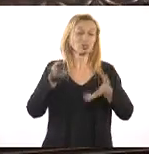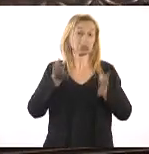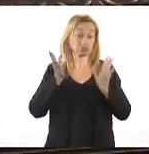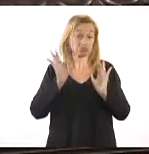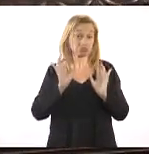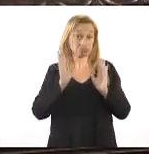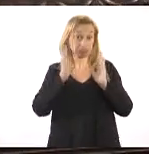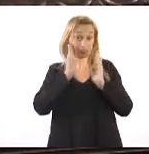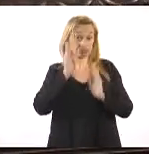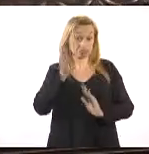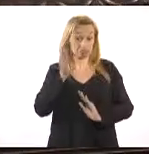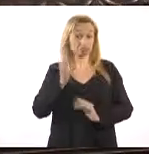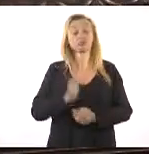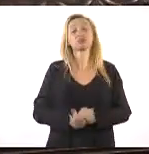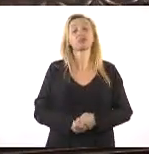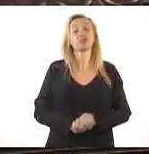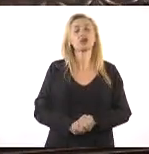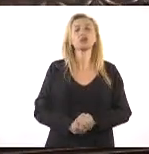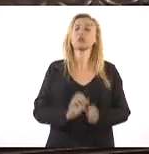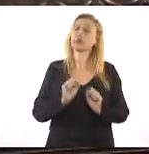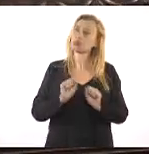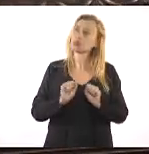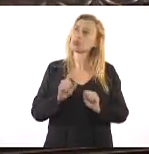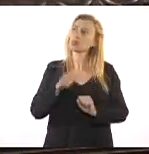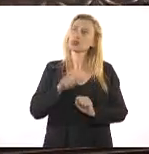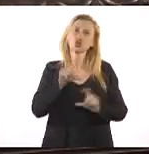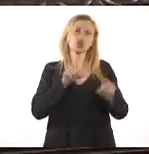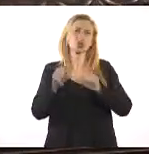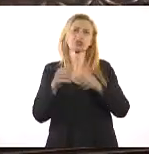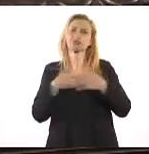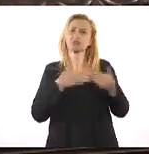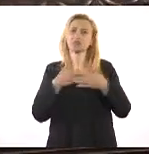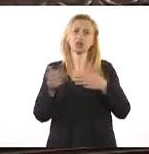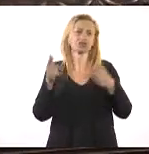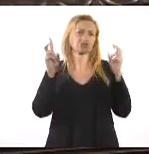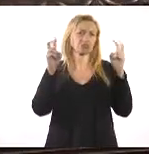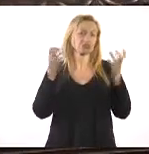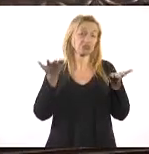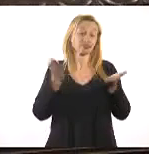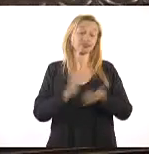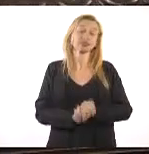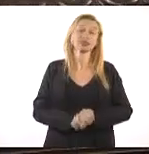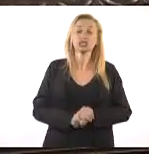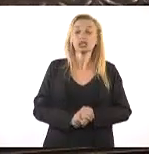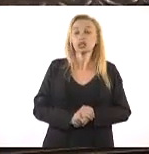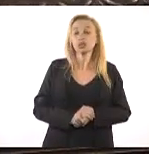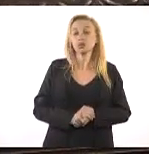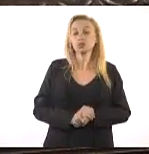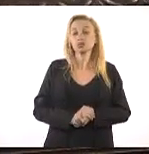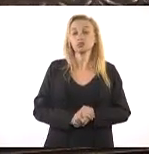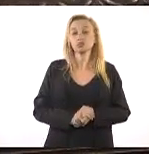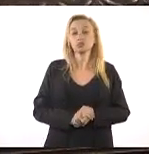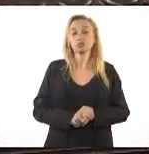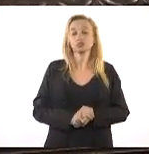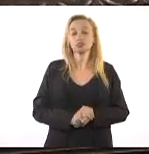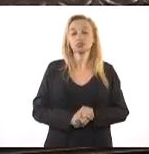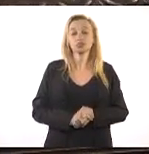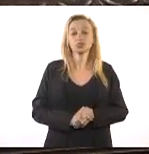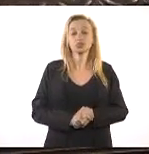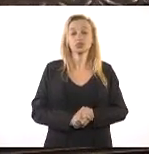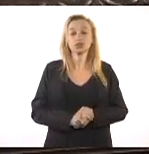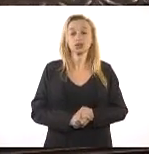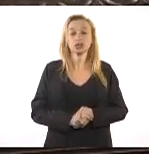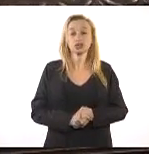específico, mas poderia aqui escolher qualquer tema, né, que aflige hoje a